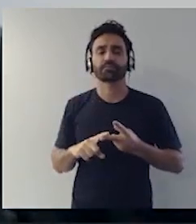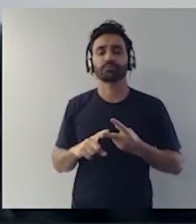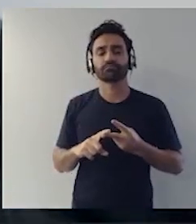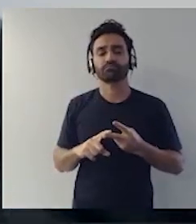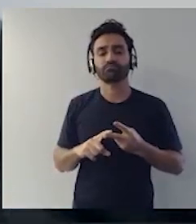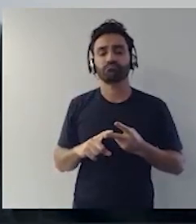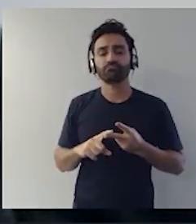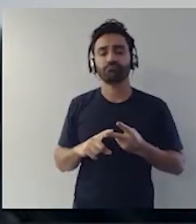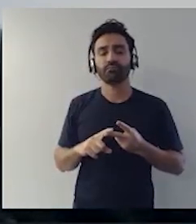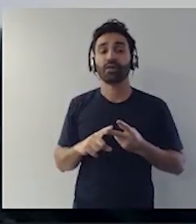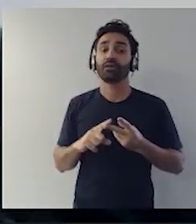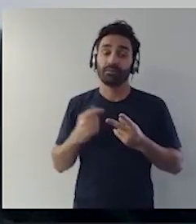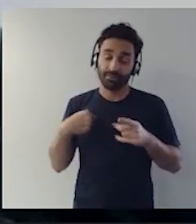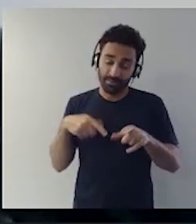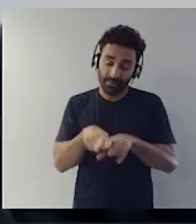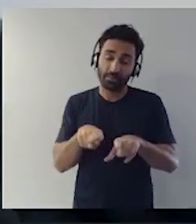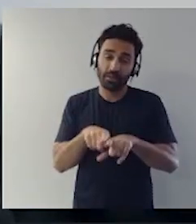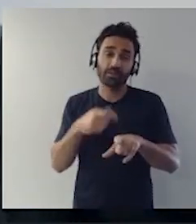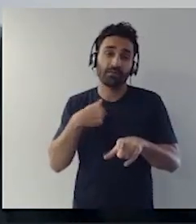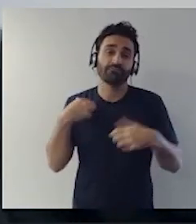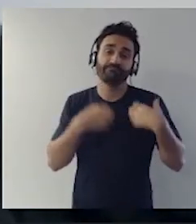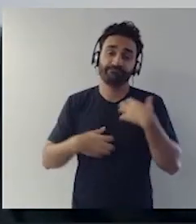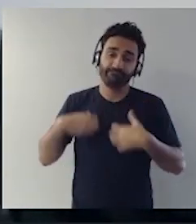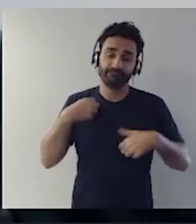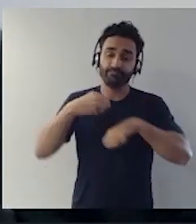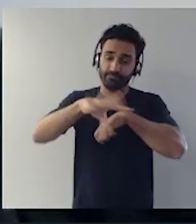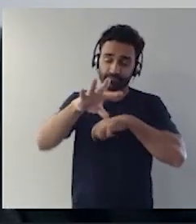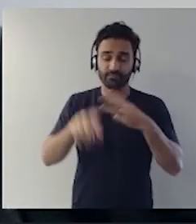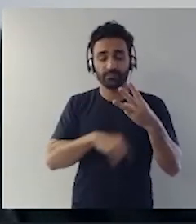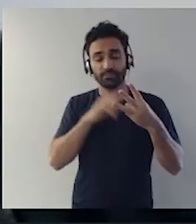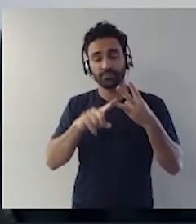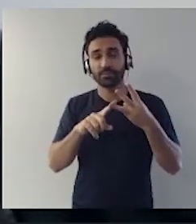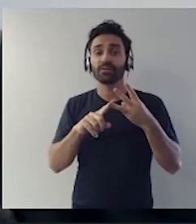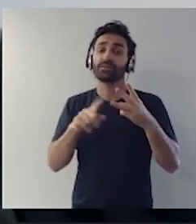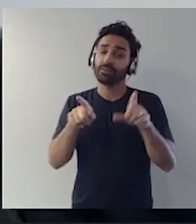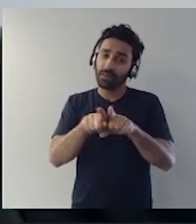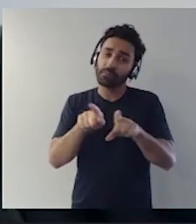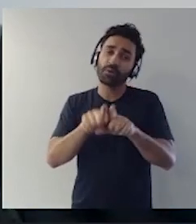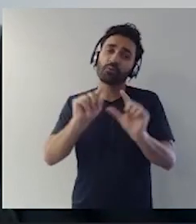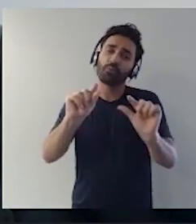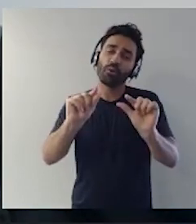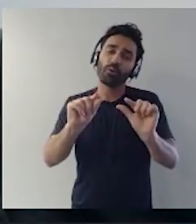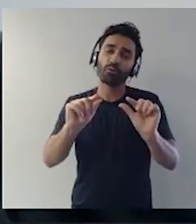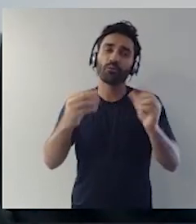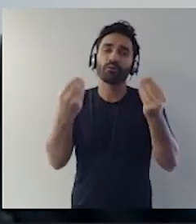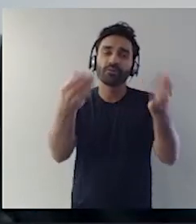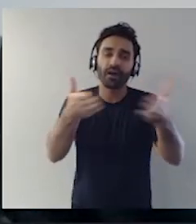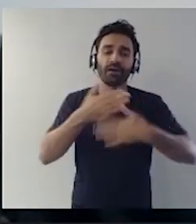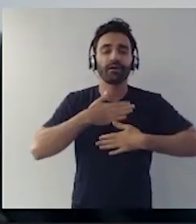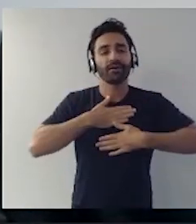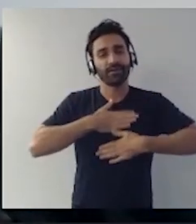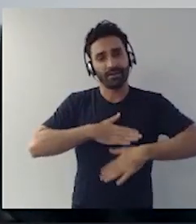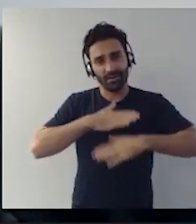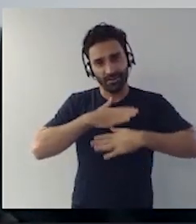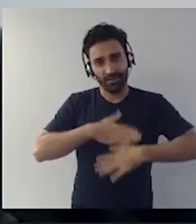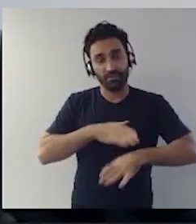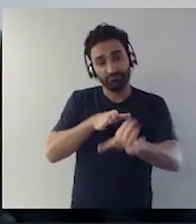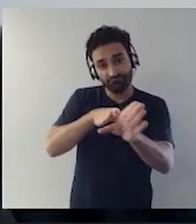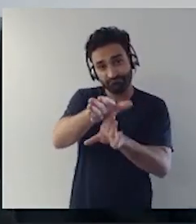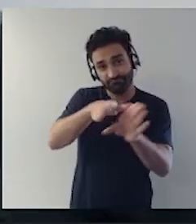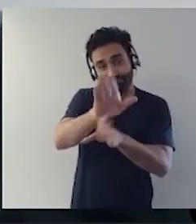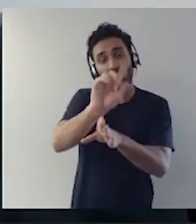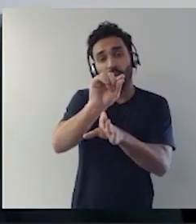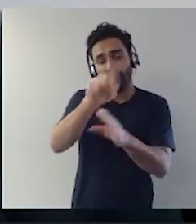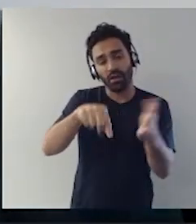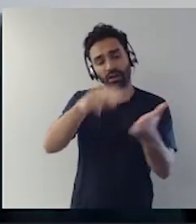pouco das nossas angústias também, e trazer talvez um pouco de alento a partir de algumas leituras, se não tão